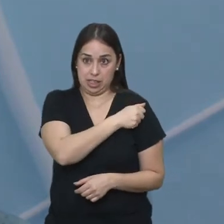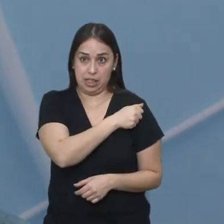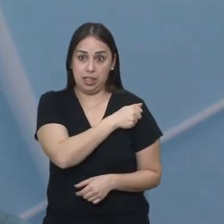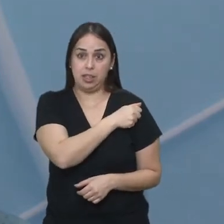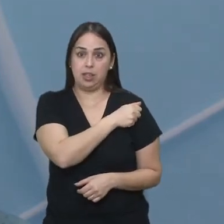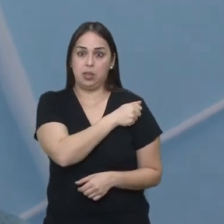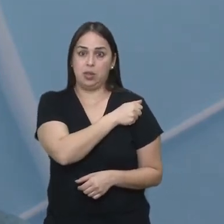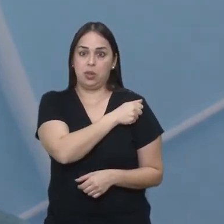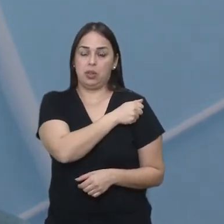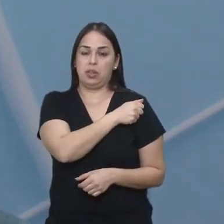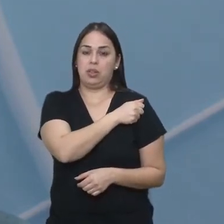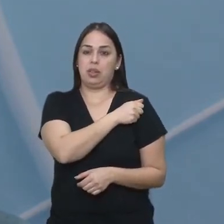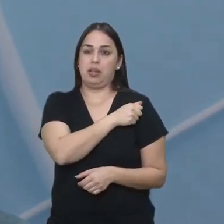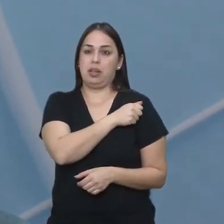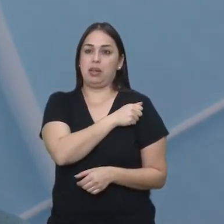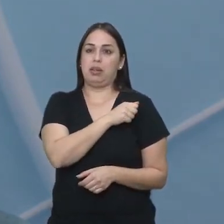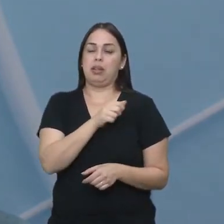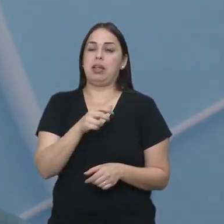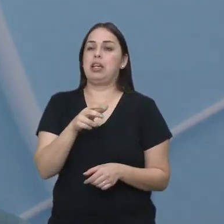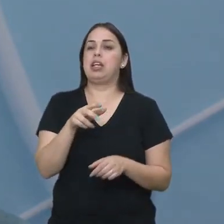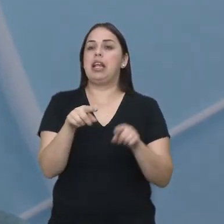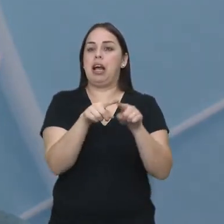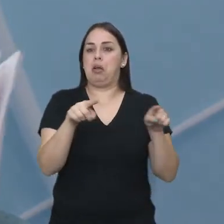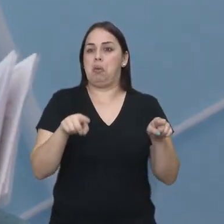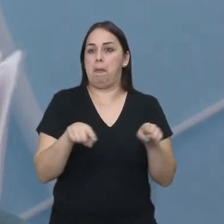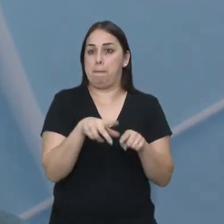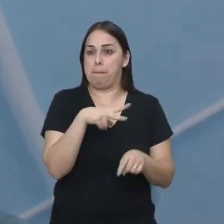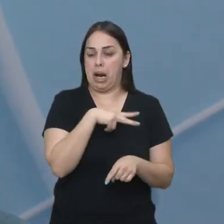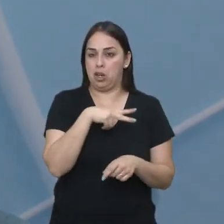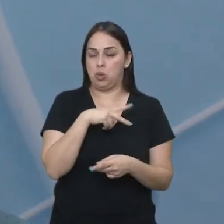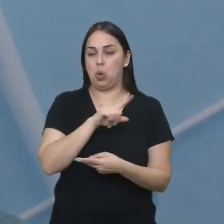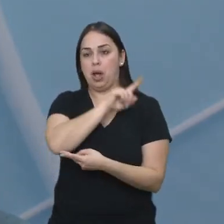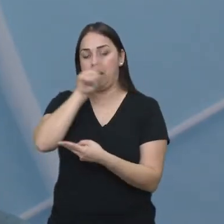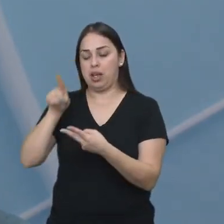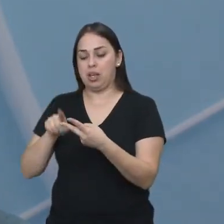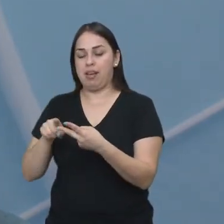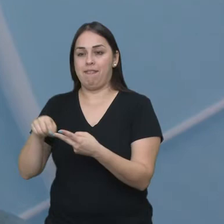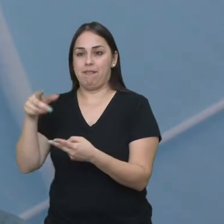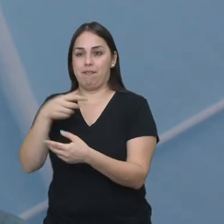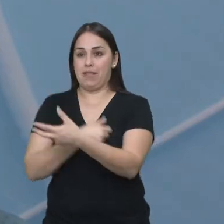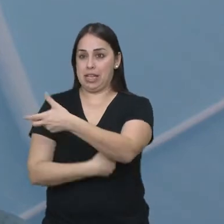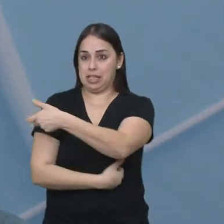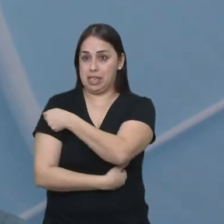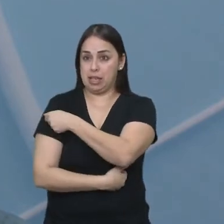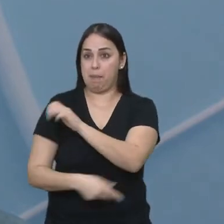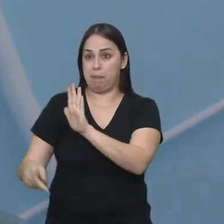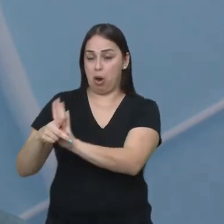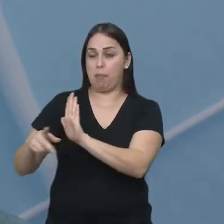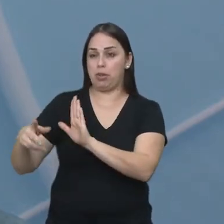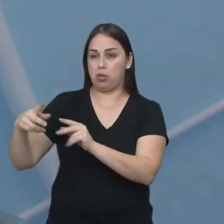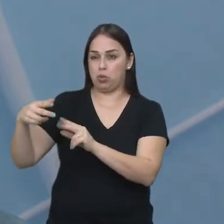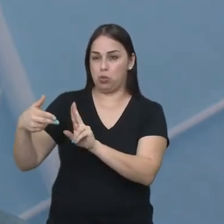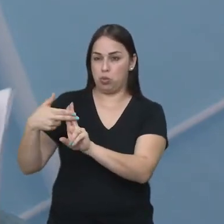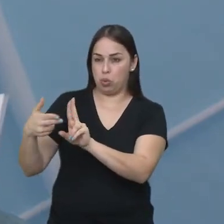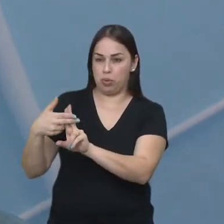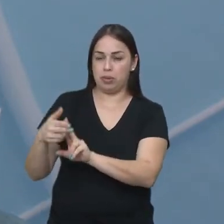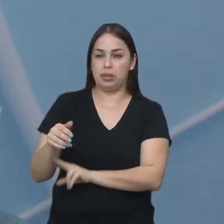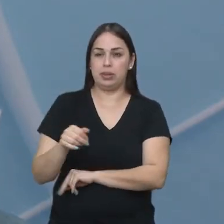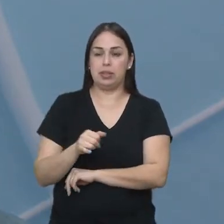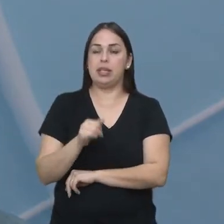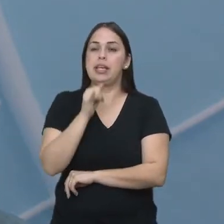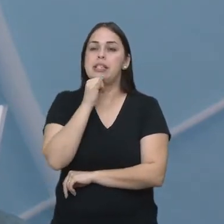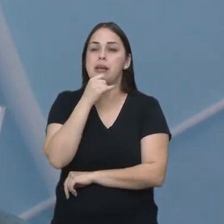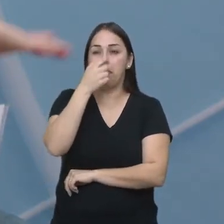disponibilizadas exclusivamente nas clínicas particulares, outras no SUS. Tem diferença das principais, por